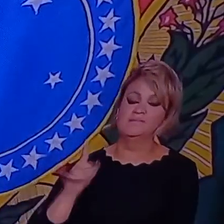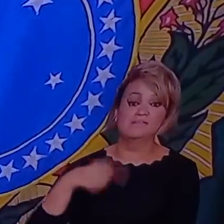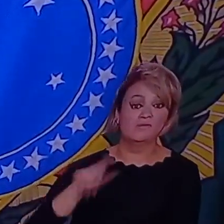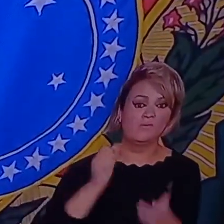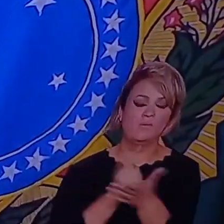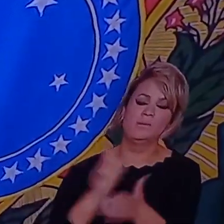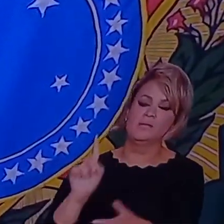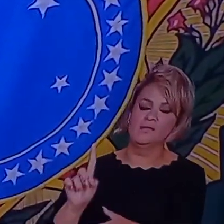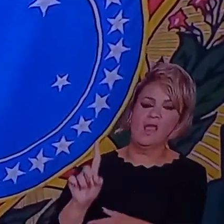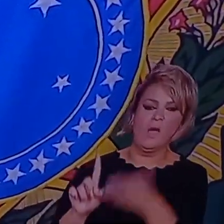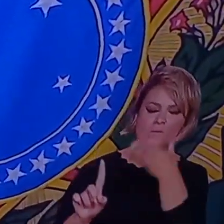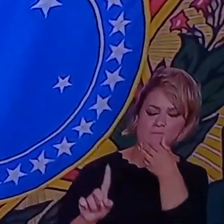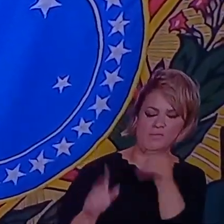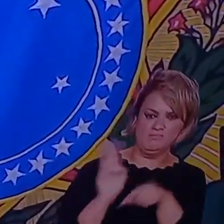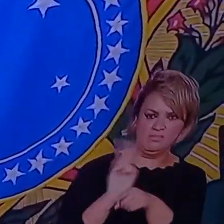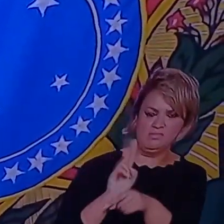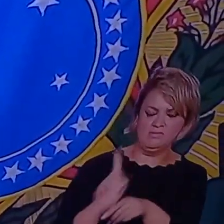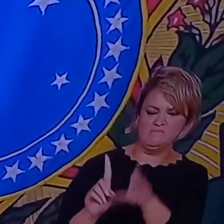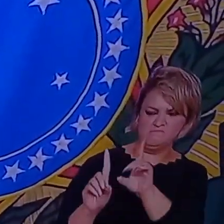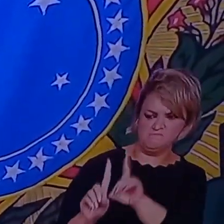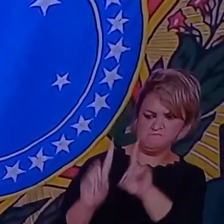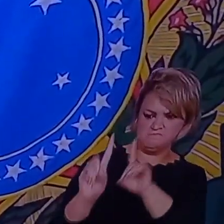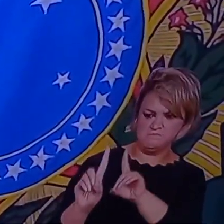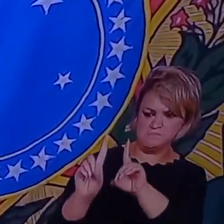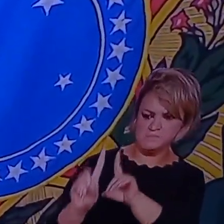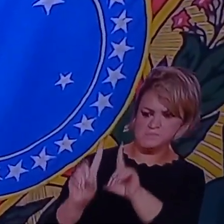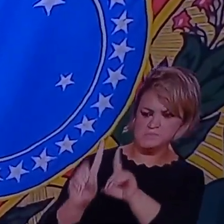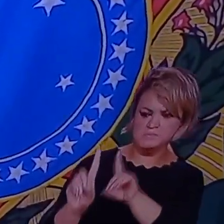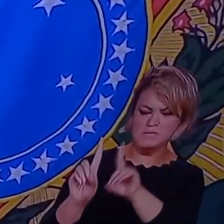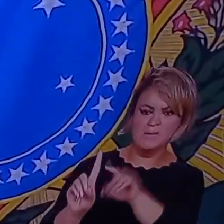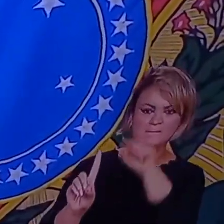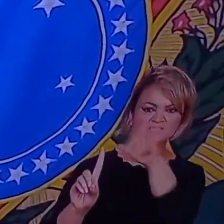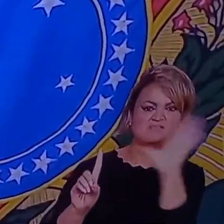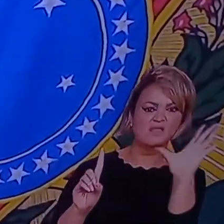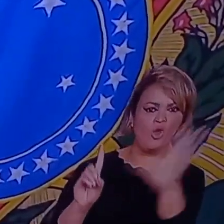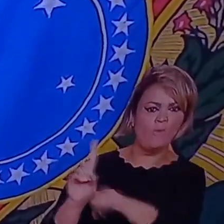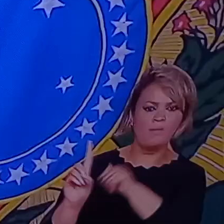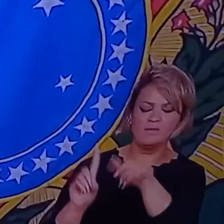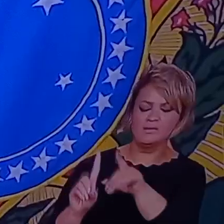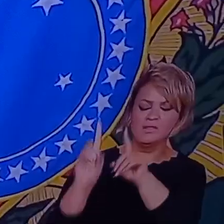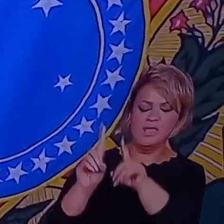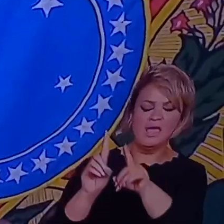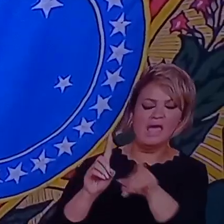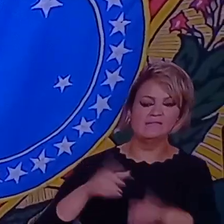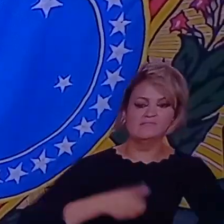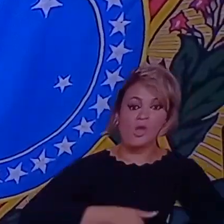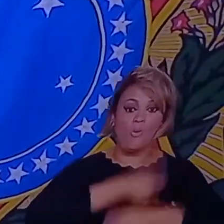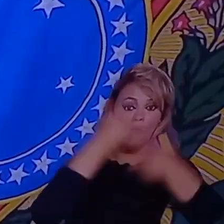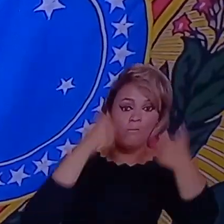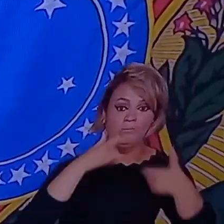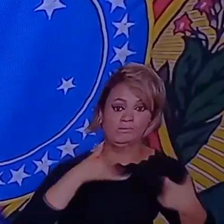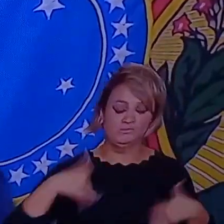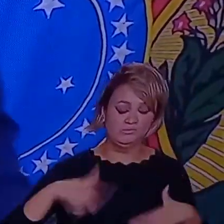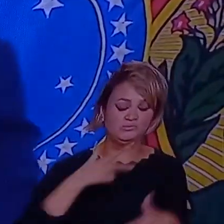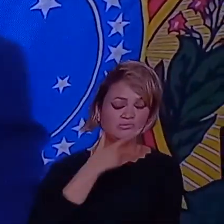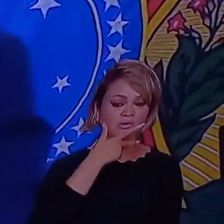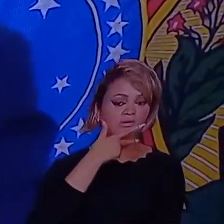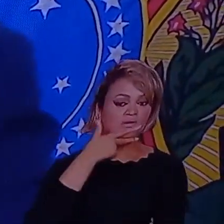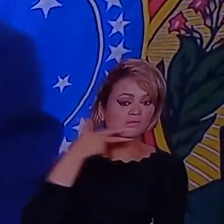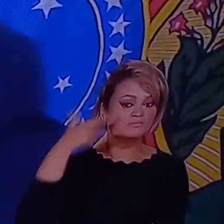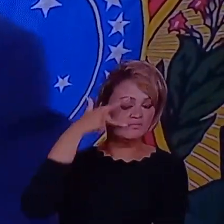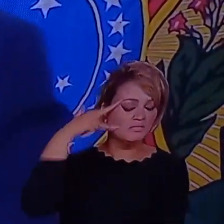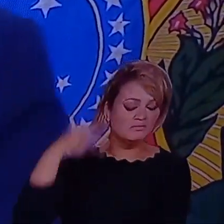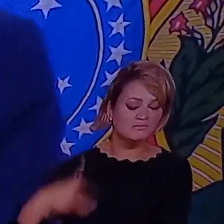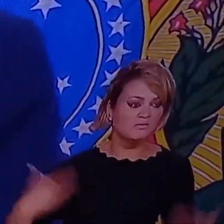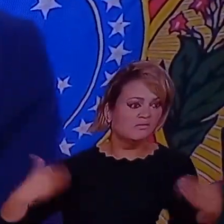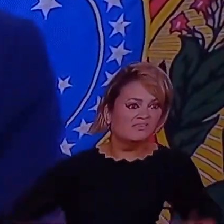compra, achando que ela ia roubar. Ela teve que ficar só de calcinha e sutiã para provar que